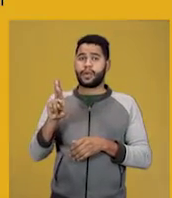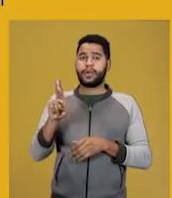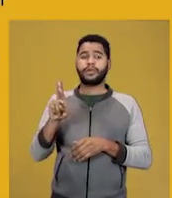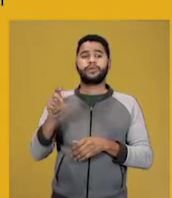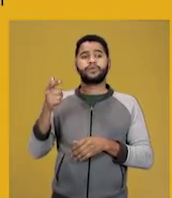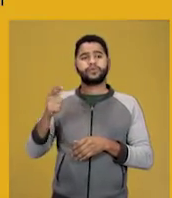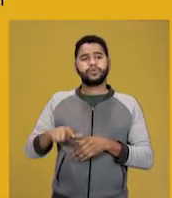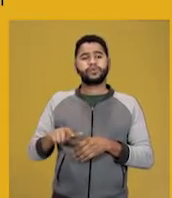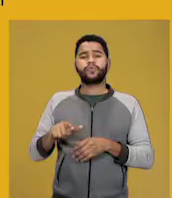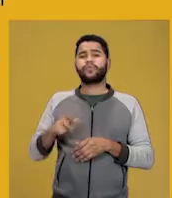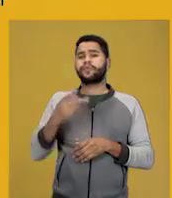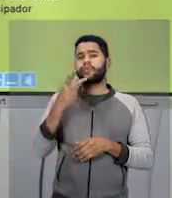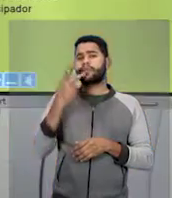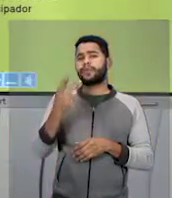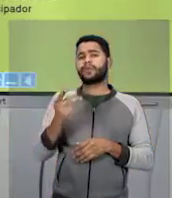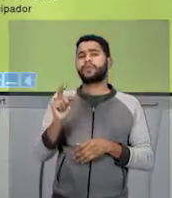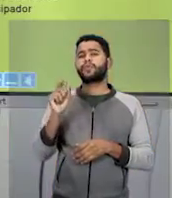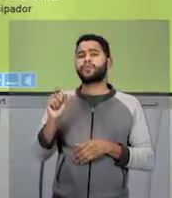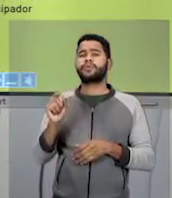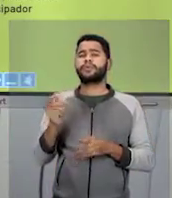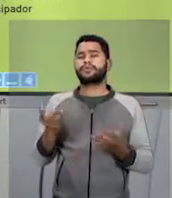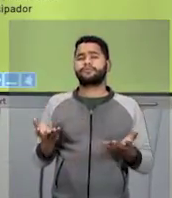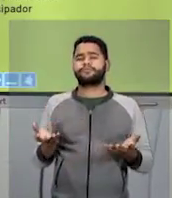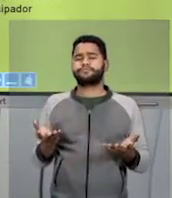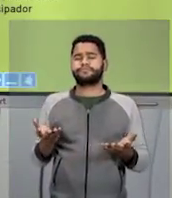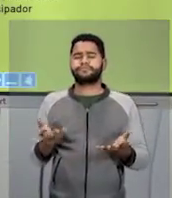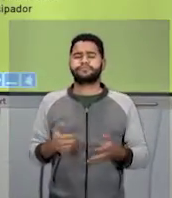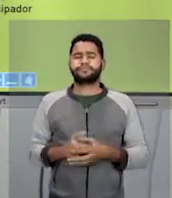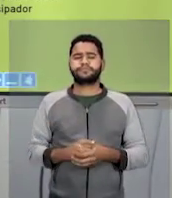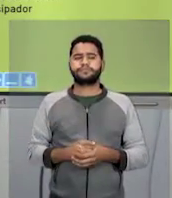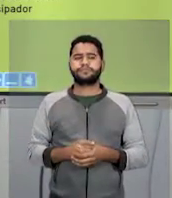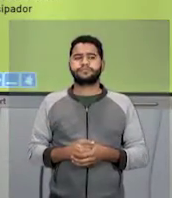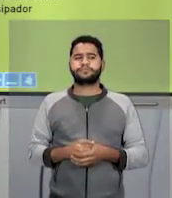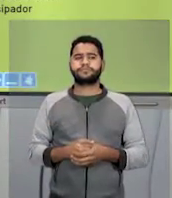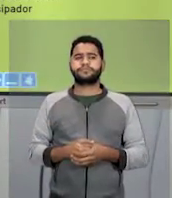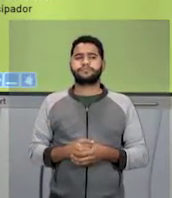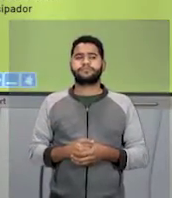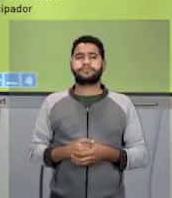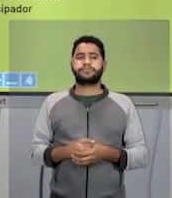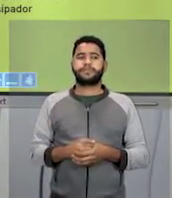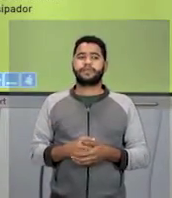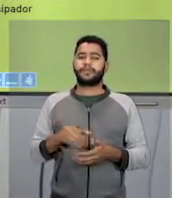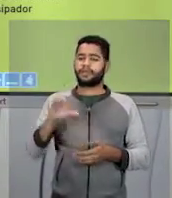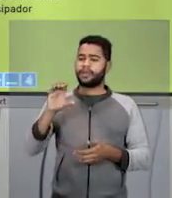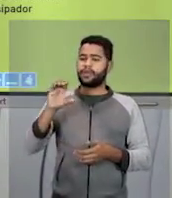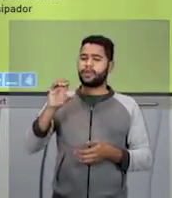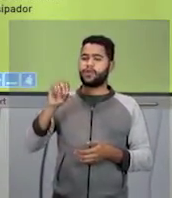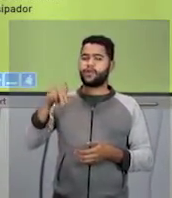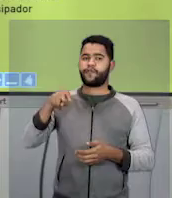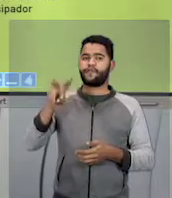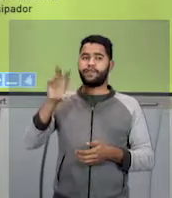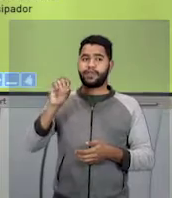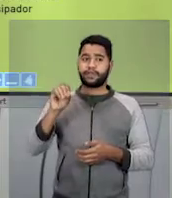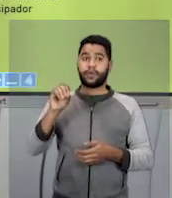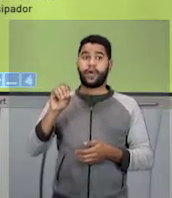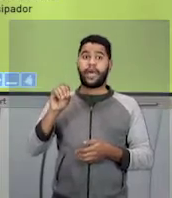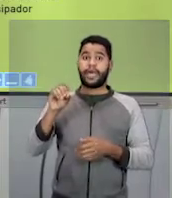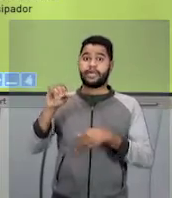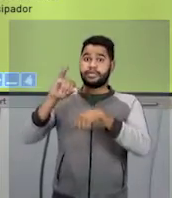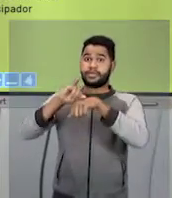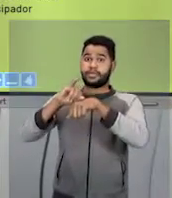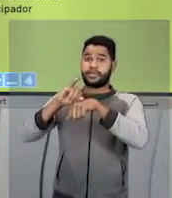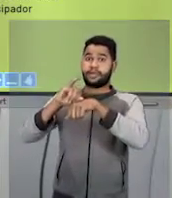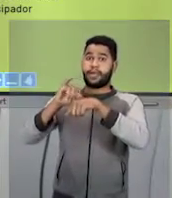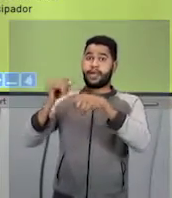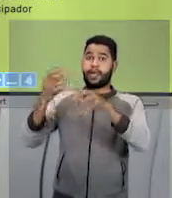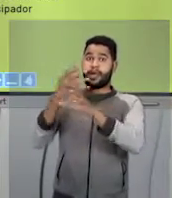vez a gente está falando na convecção, ali em cima foi a condução, perdão.